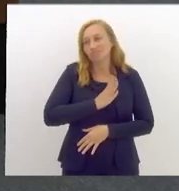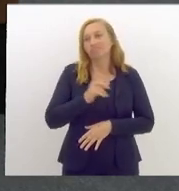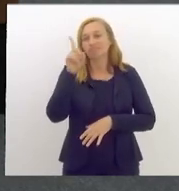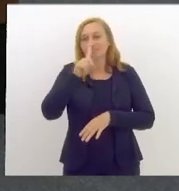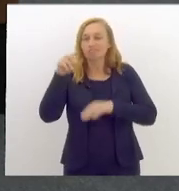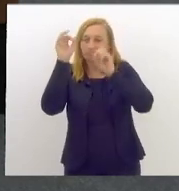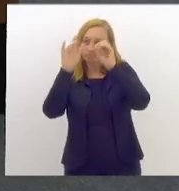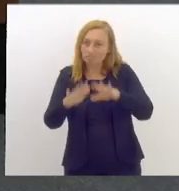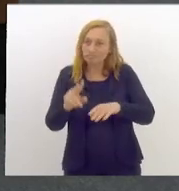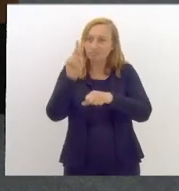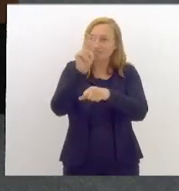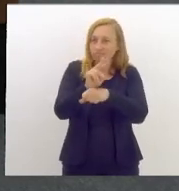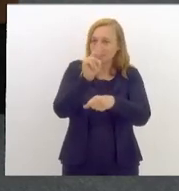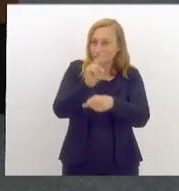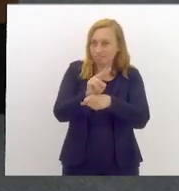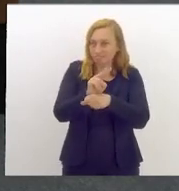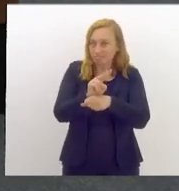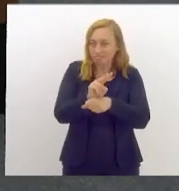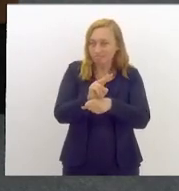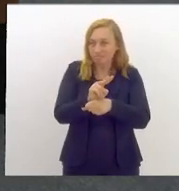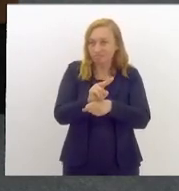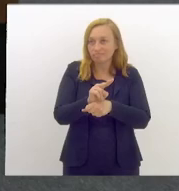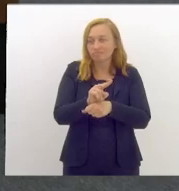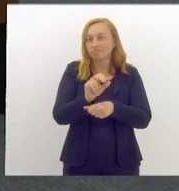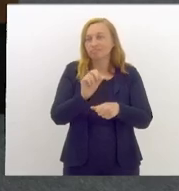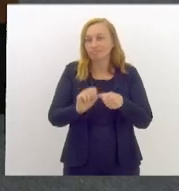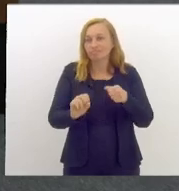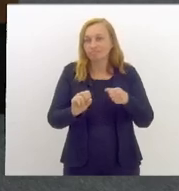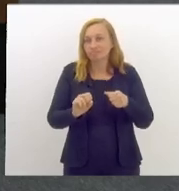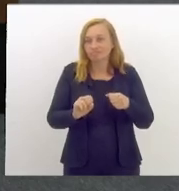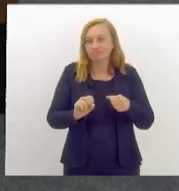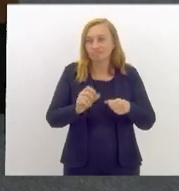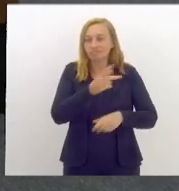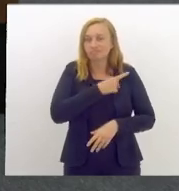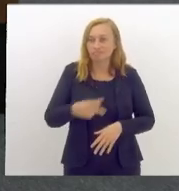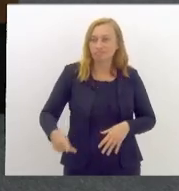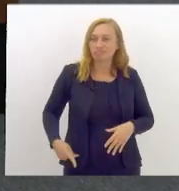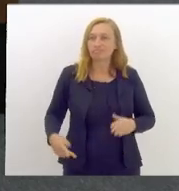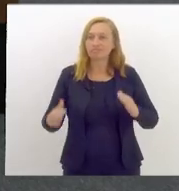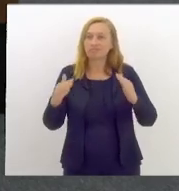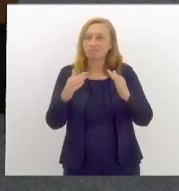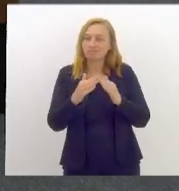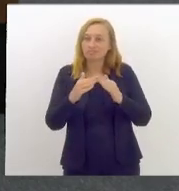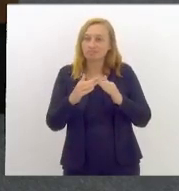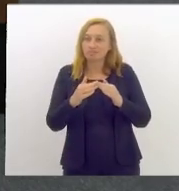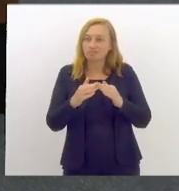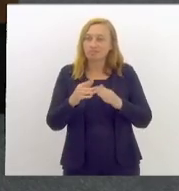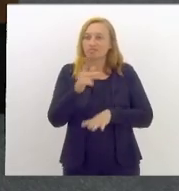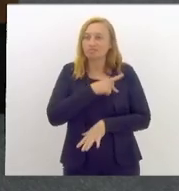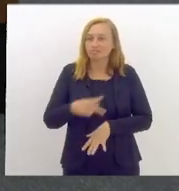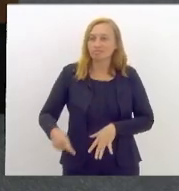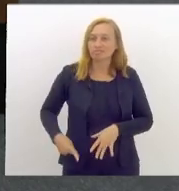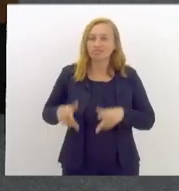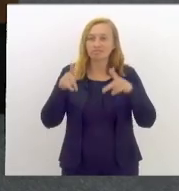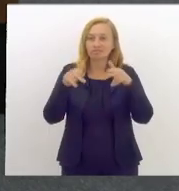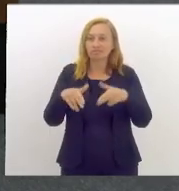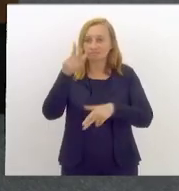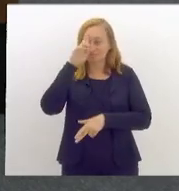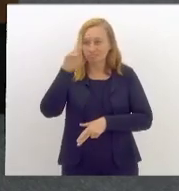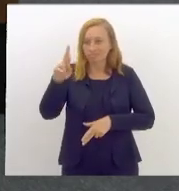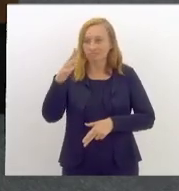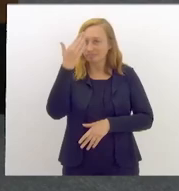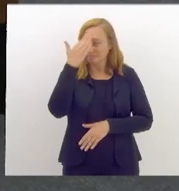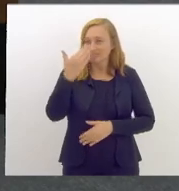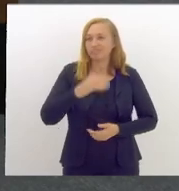te abençoe e te proteja e que faça do próximo presidente dessa casa um presidente como vossa excelência